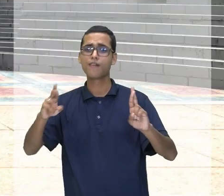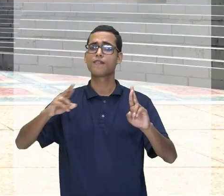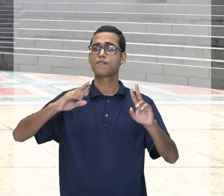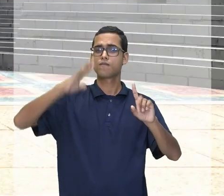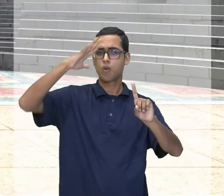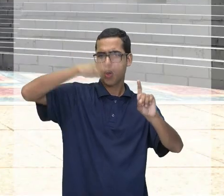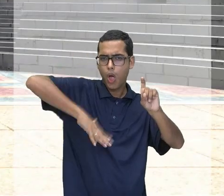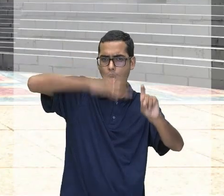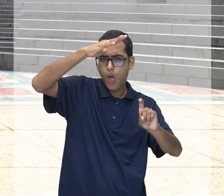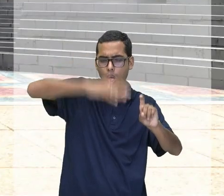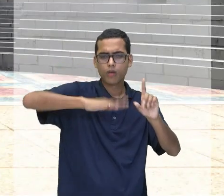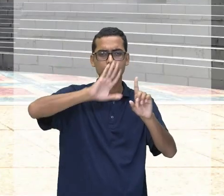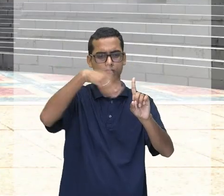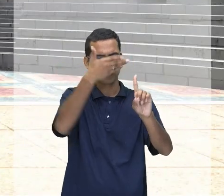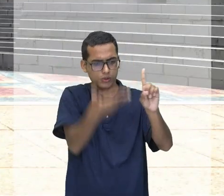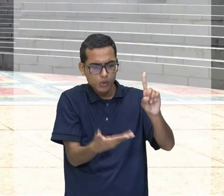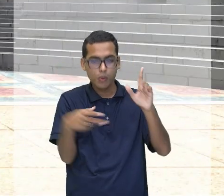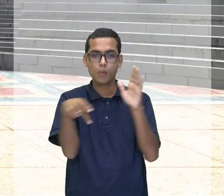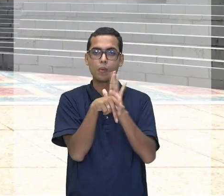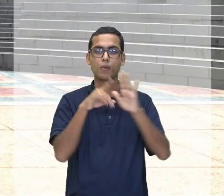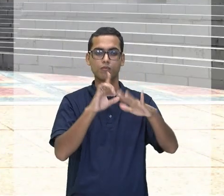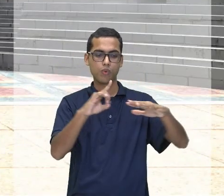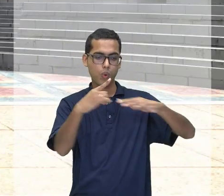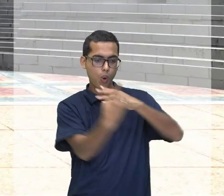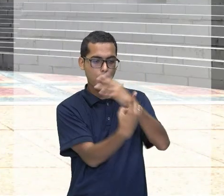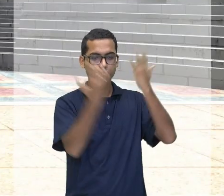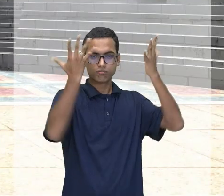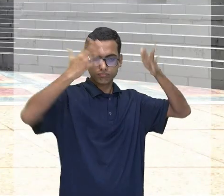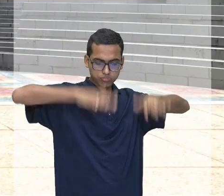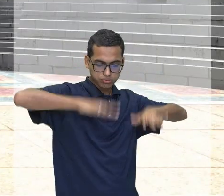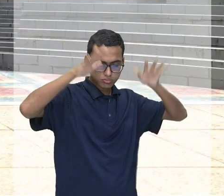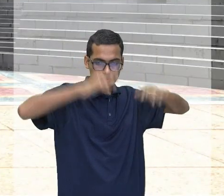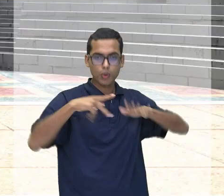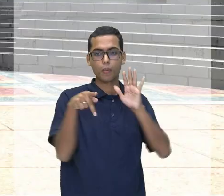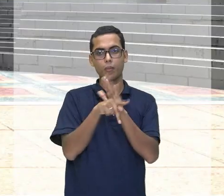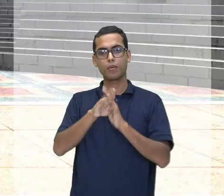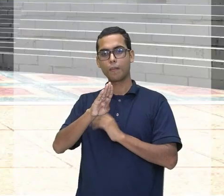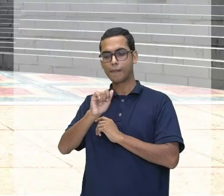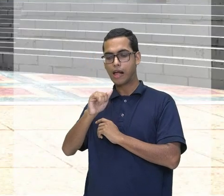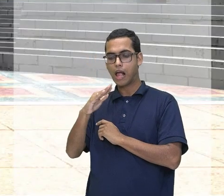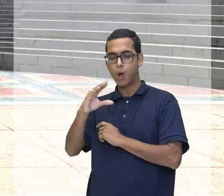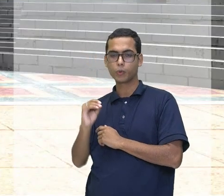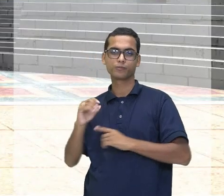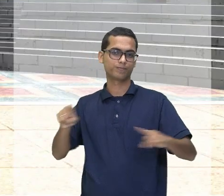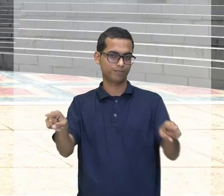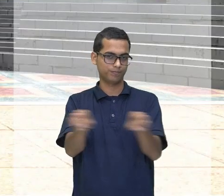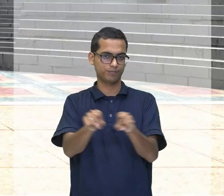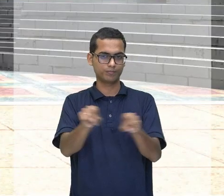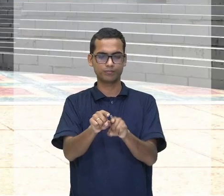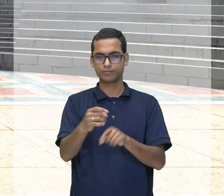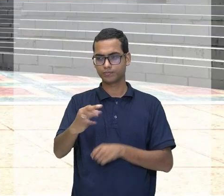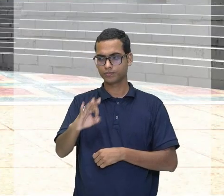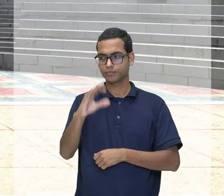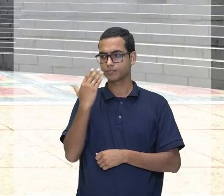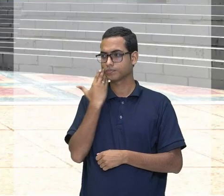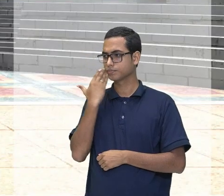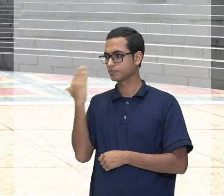deus, né, Dionísio ou Baco, como é chamado também. Continuando. Ao longo